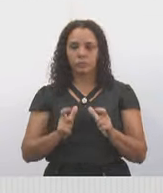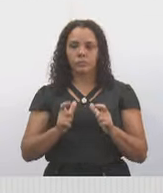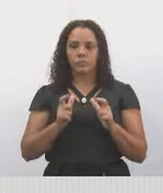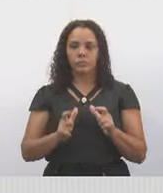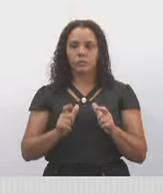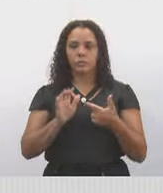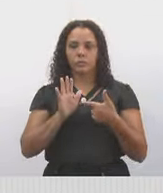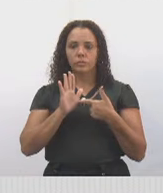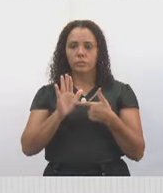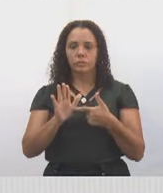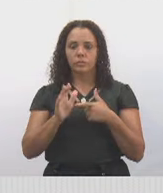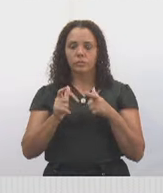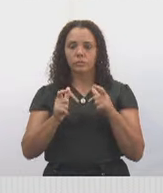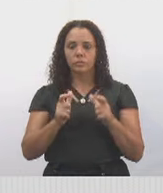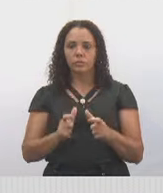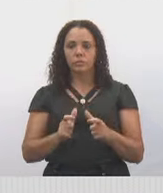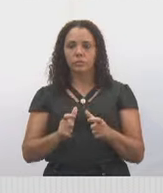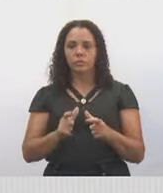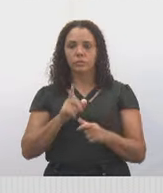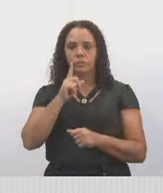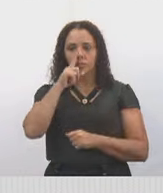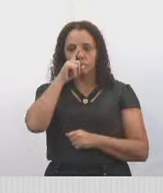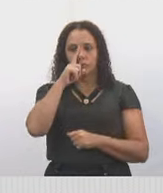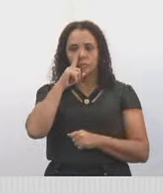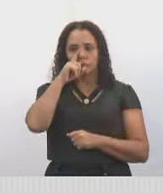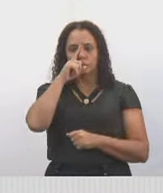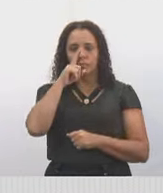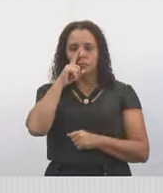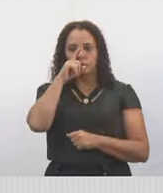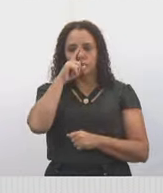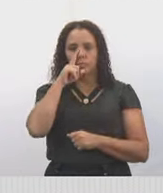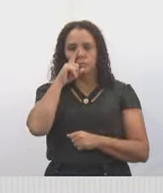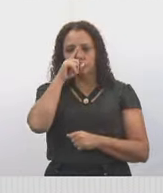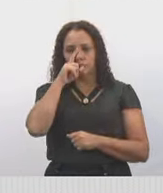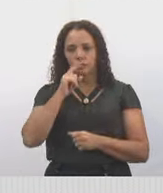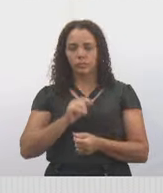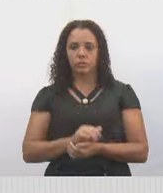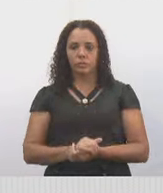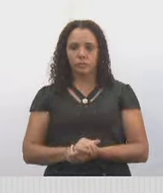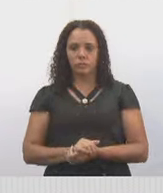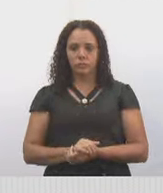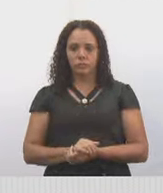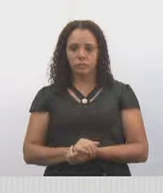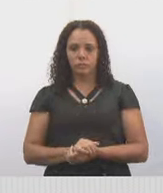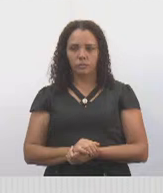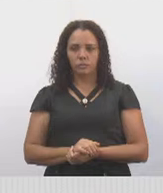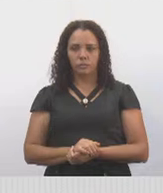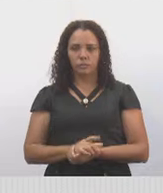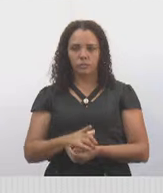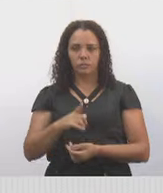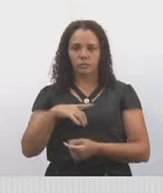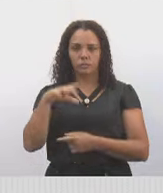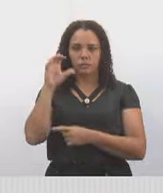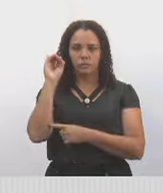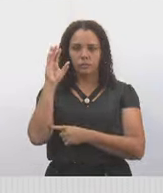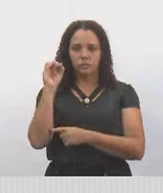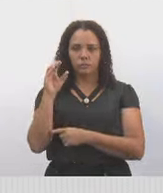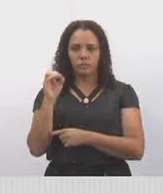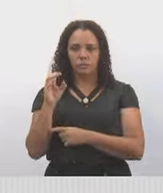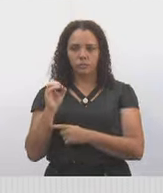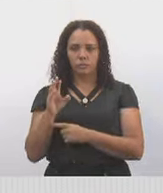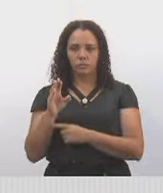tela é um local muito perigoso muito perigoso existe um semáforo ali à esquerda à